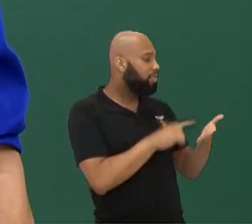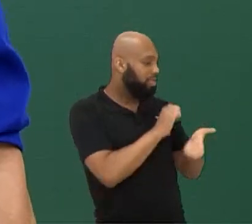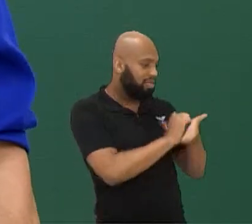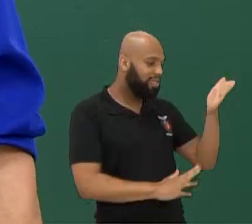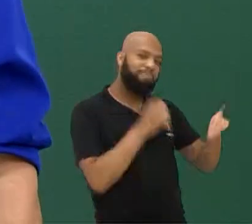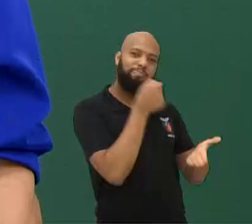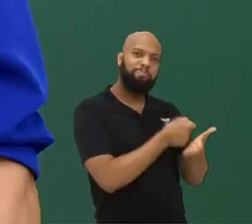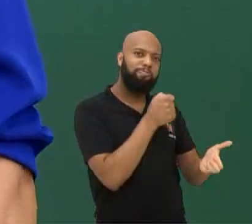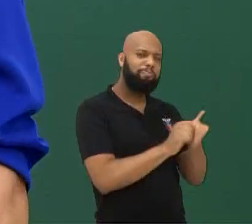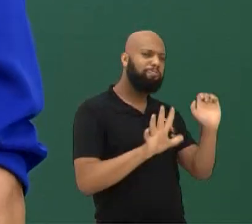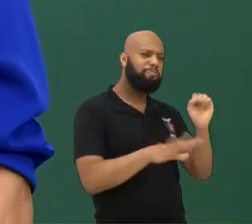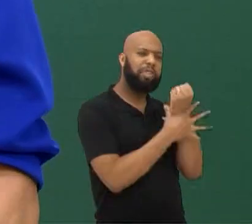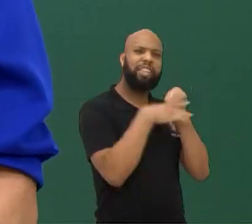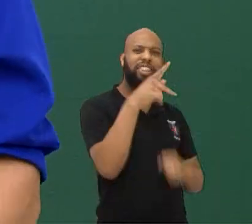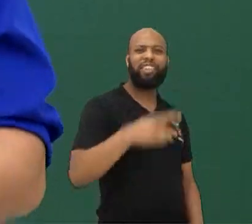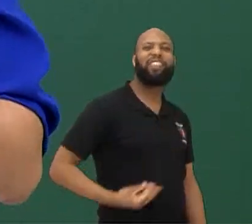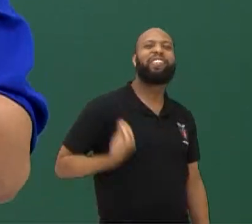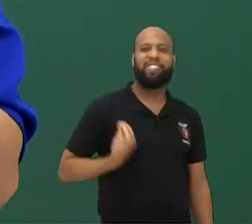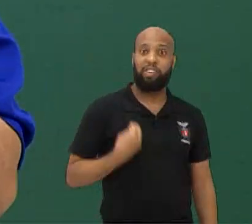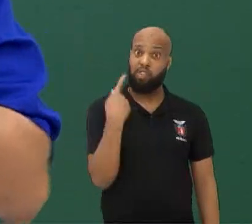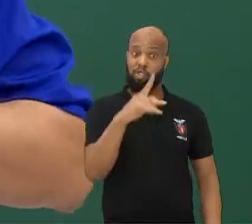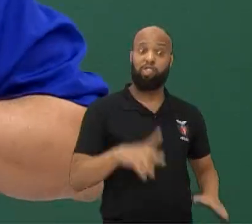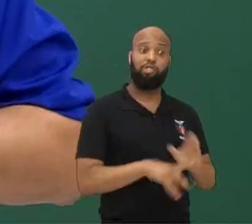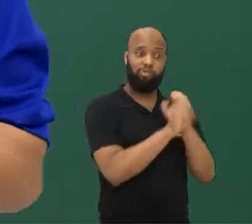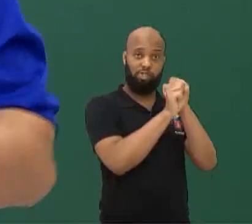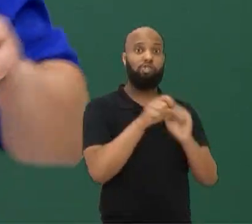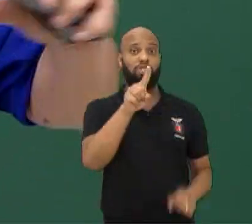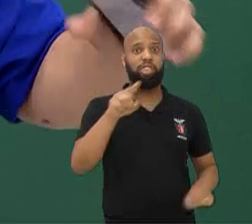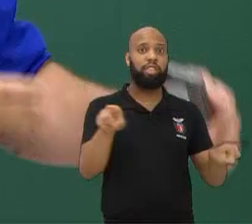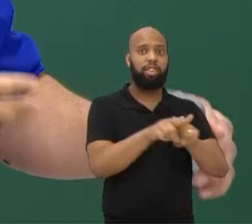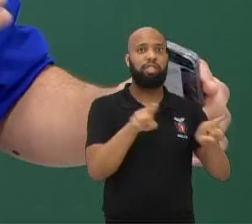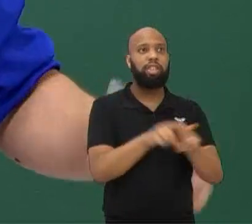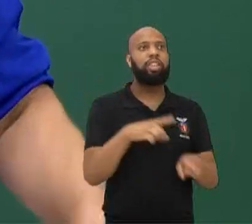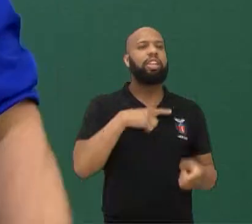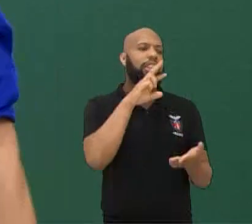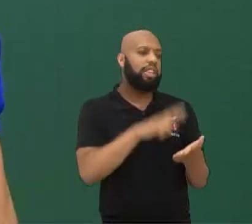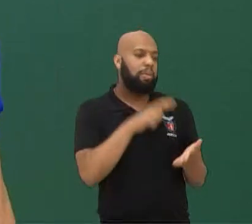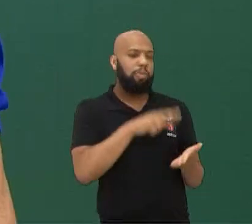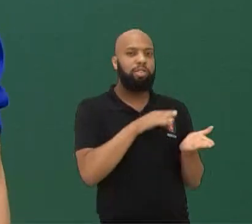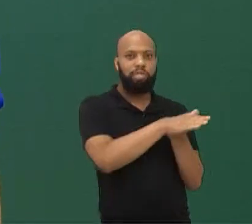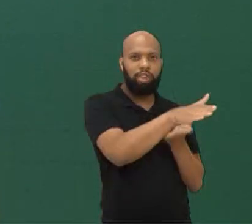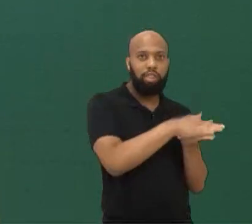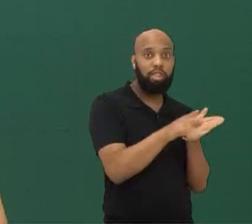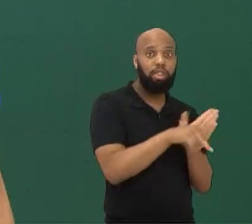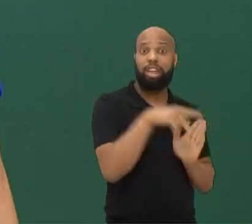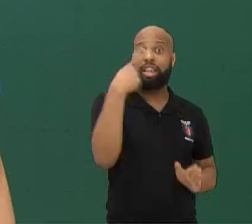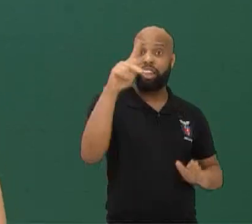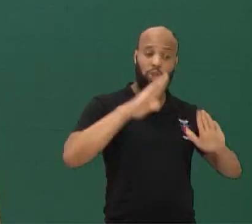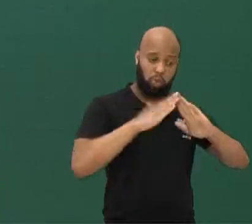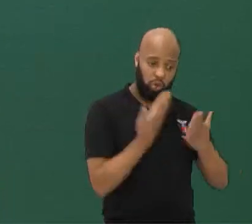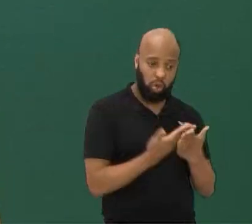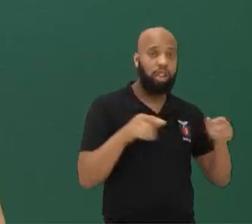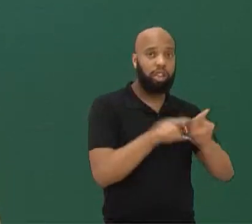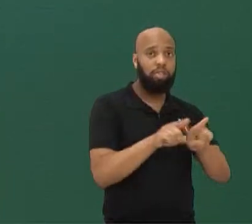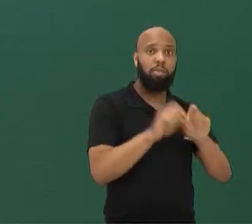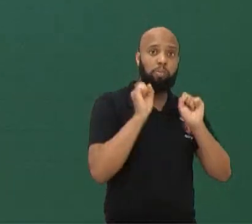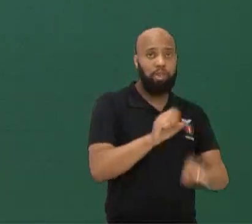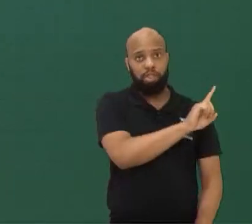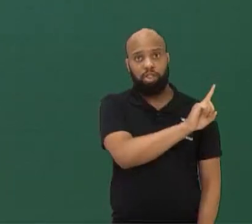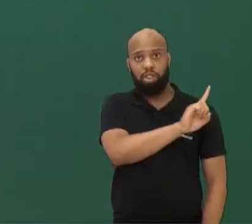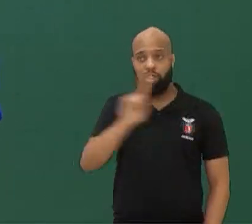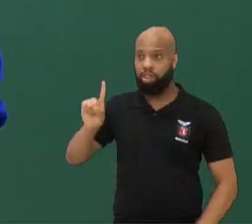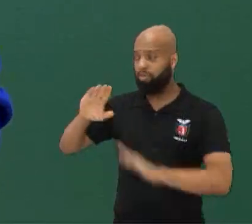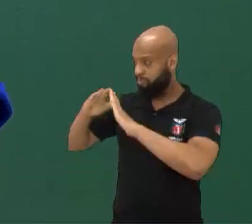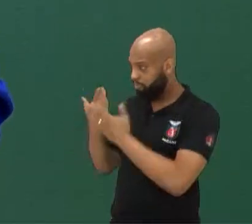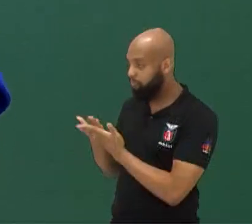garanta a sua presença, garanta a sua avaliação. Você também, que responde ao kit impresso da sua escola, lembre-se de marcar com